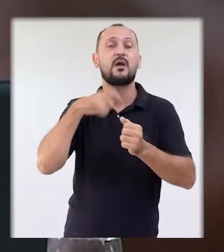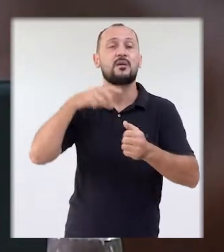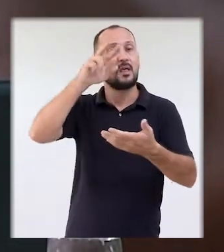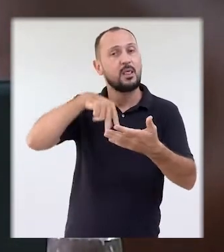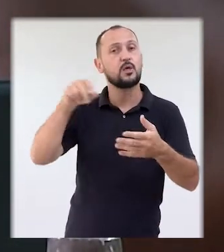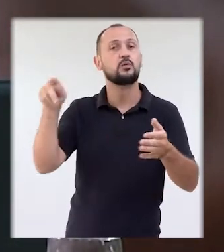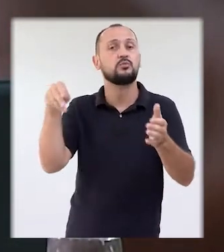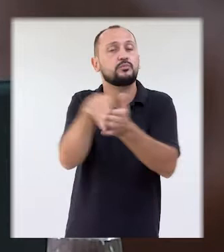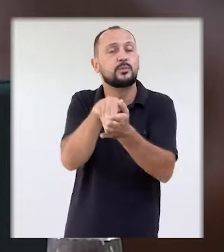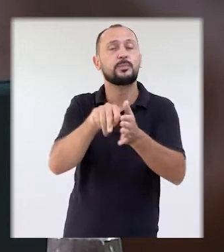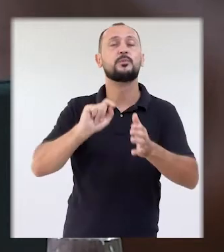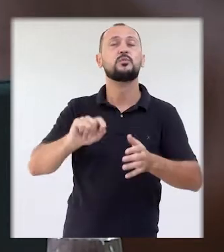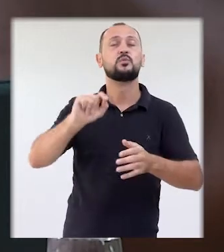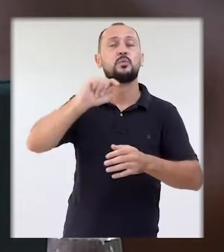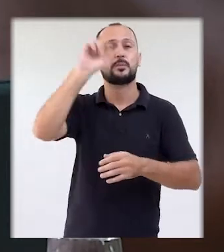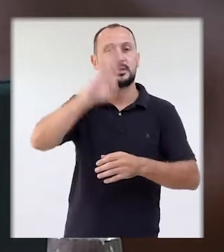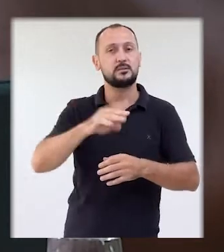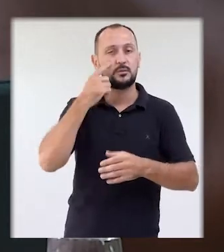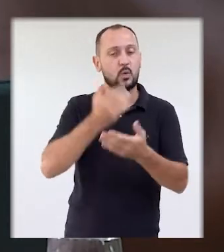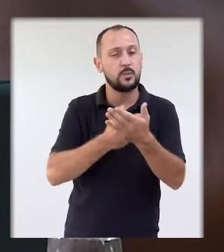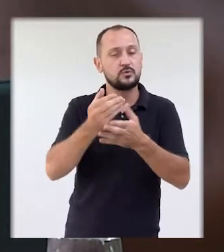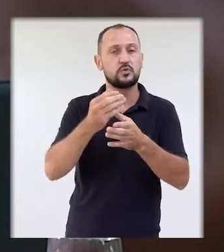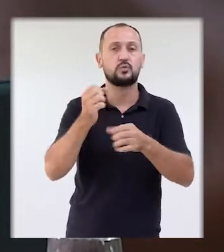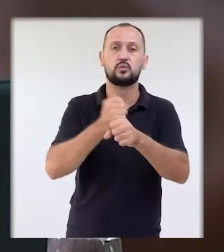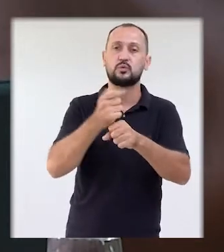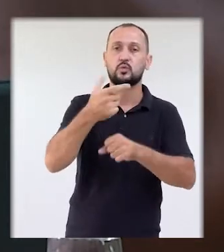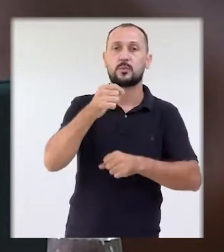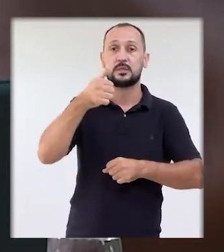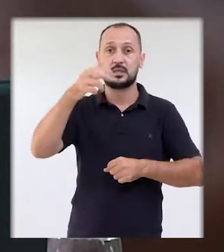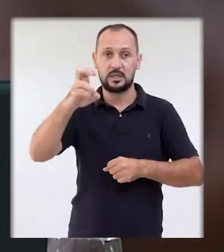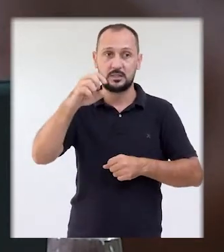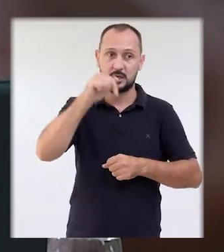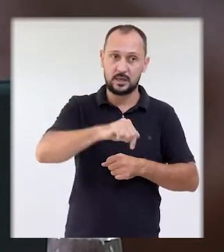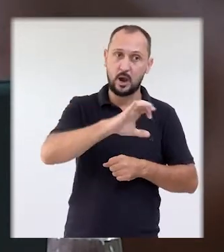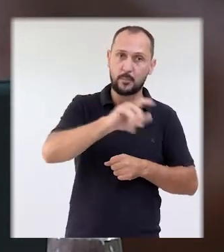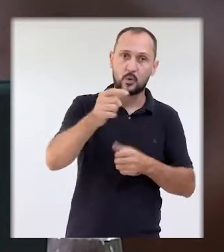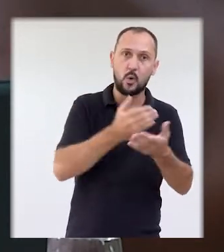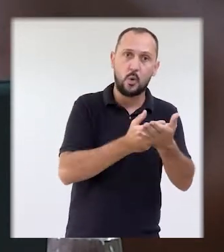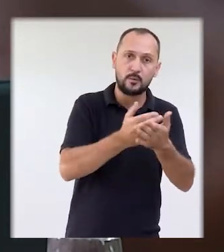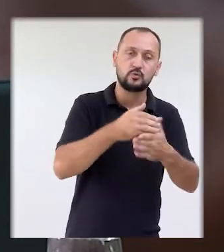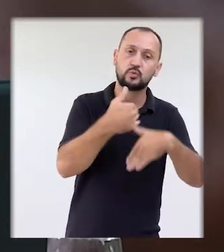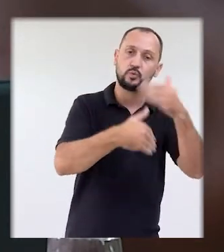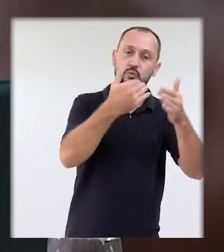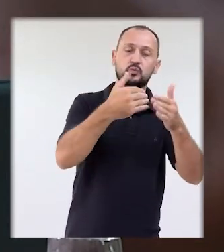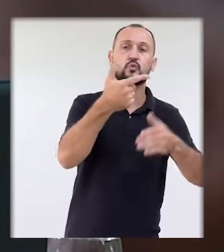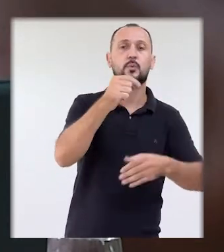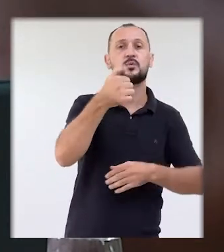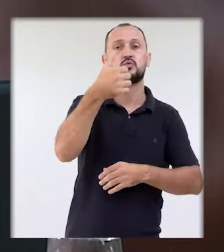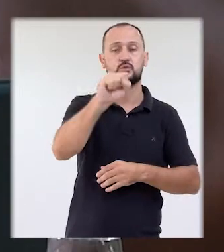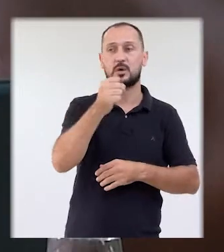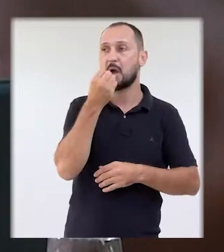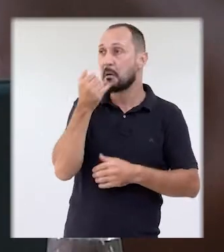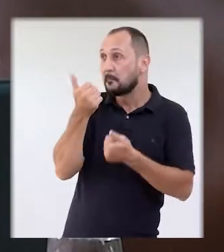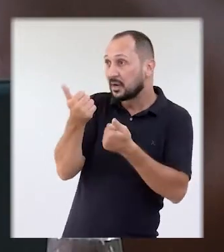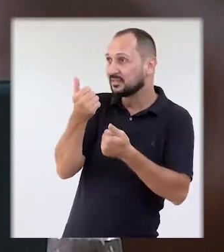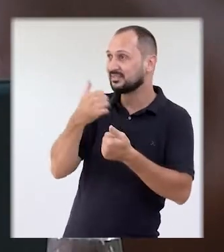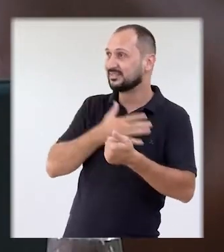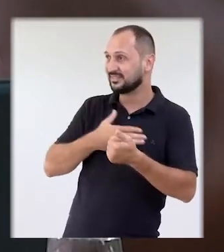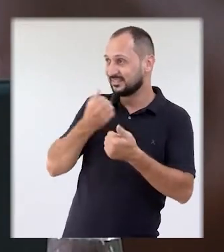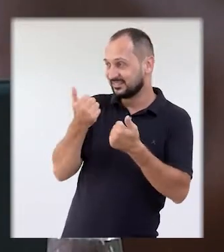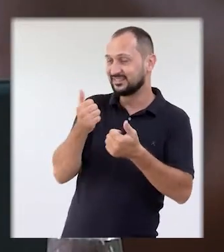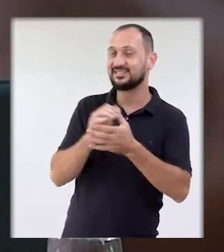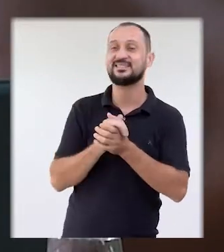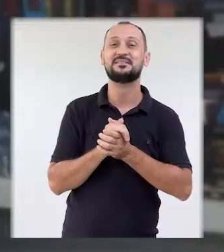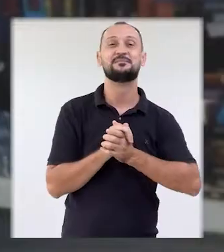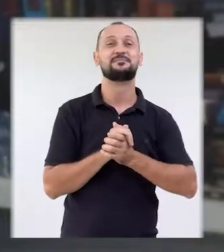Brasil, idealizado por duas amigas em 2015, mas que em Campo Grande começou a ser desenvolvido em 2018. Evelise, tudo bem?